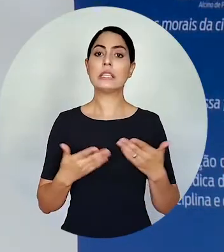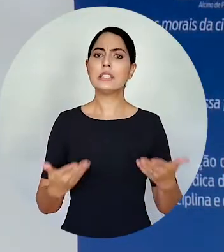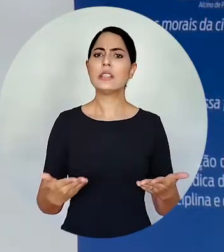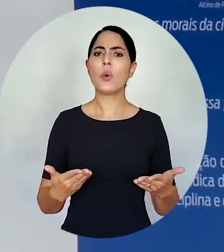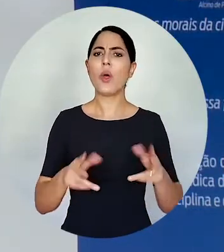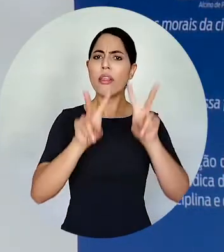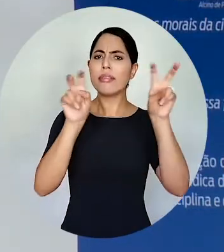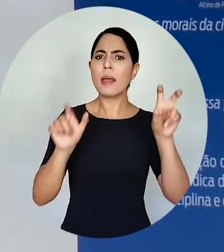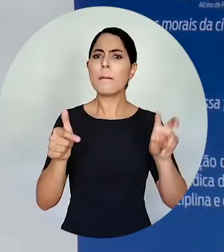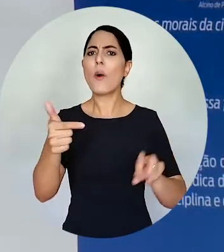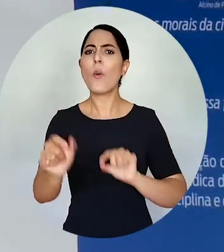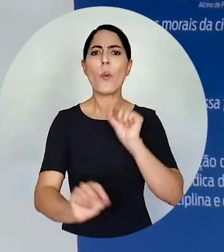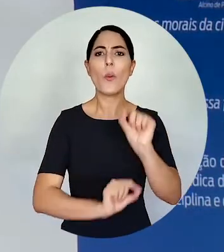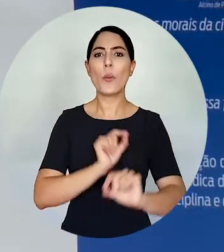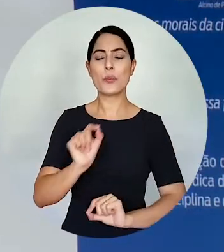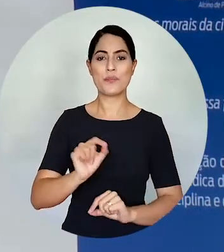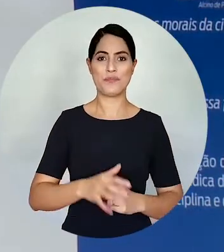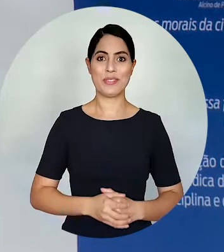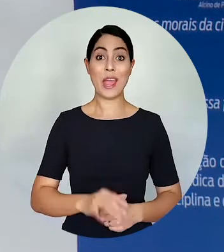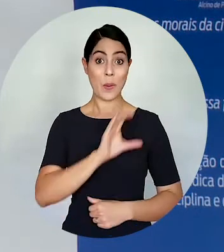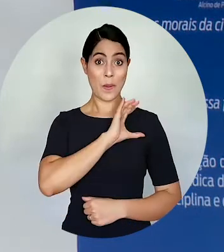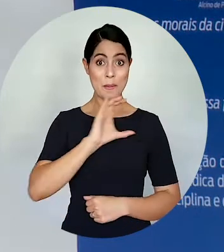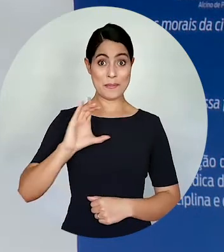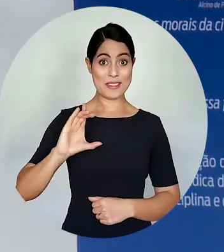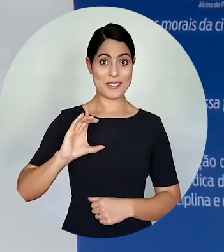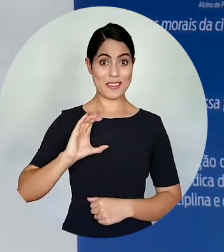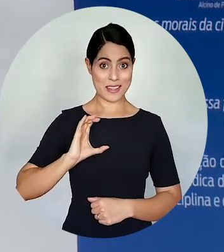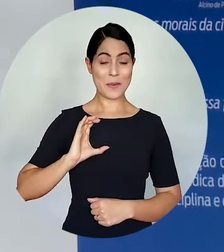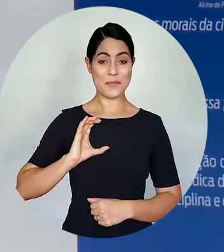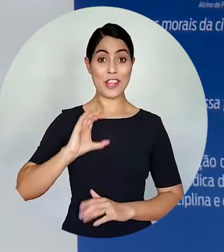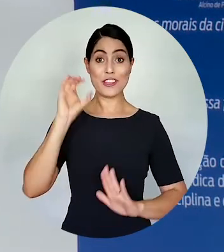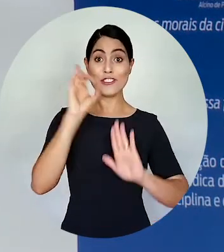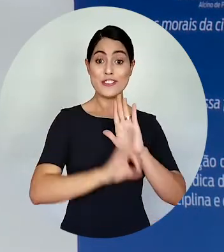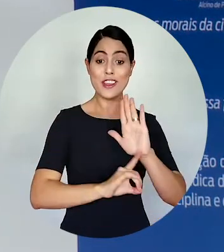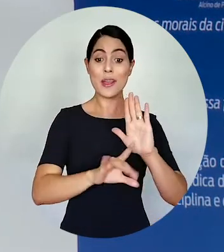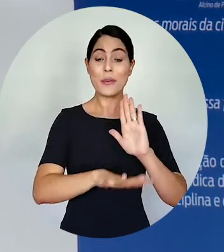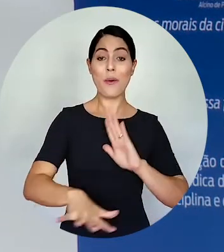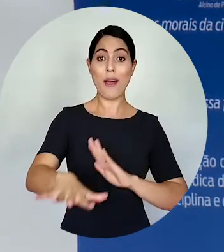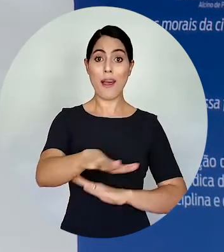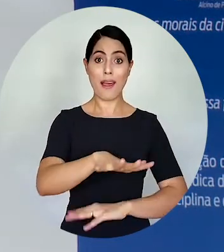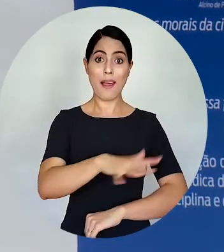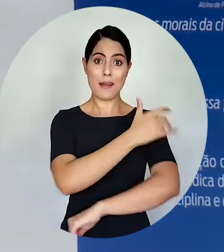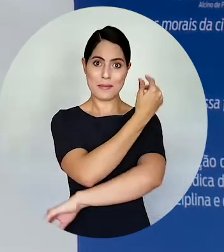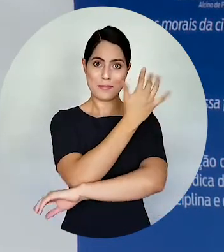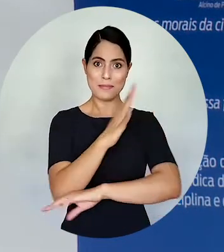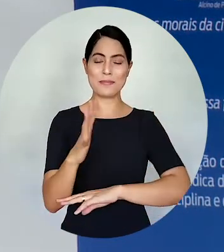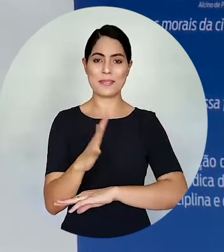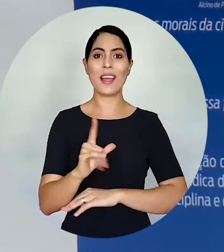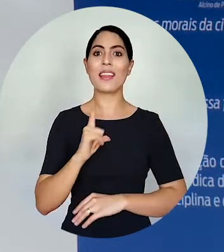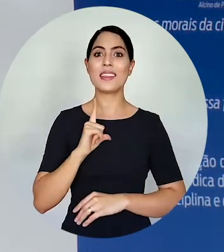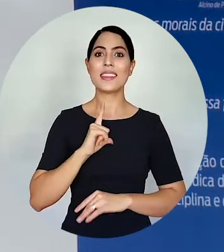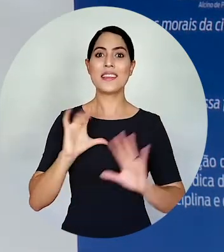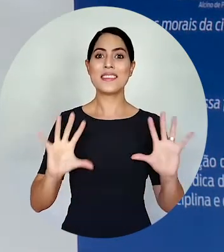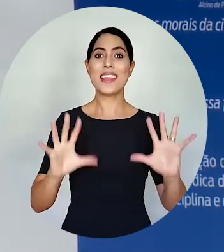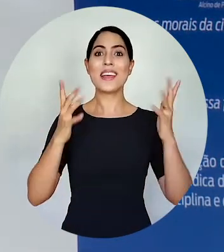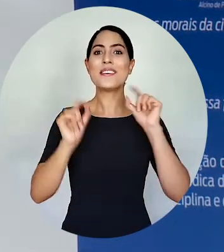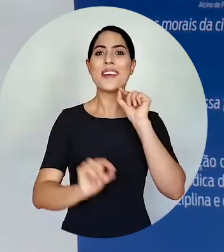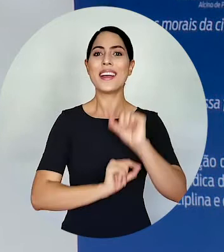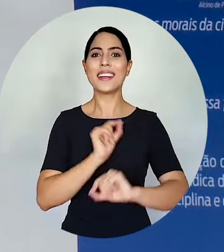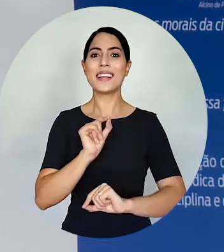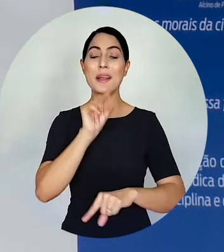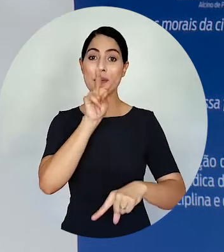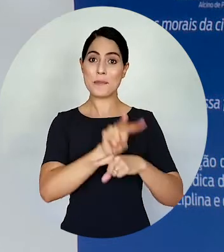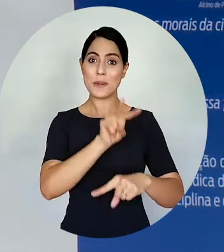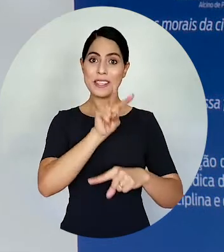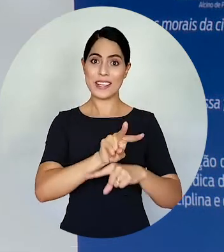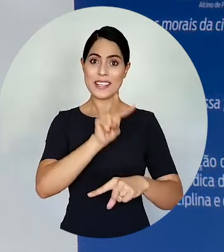de assunto, a OAB, por meio da Comissão de Direito Ambiental, realizou na última semana o primeiro evento nacional sobre a